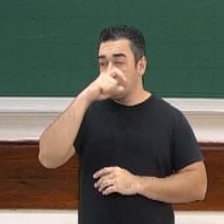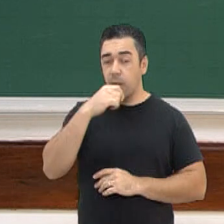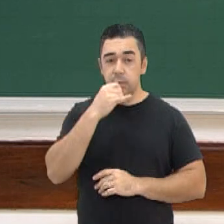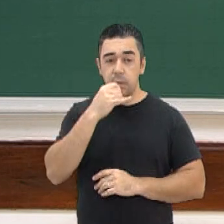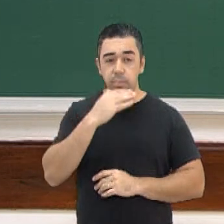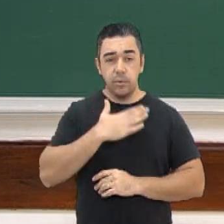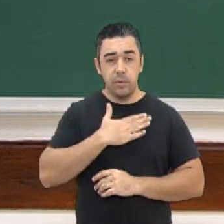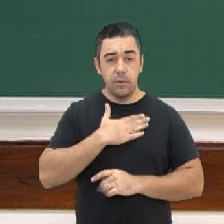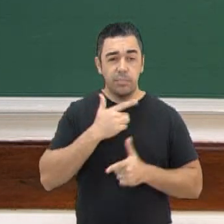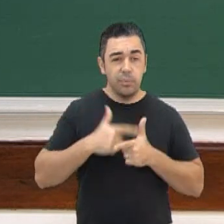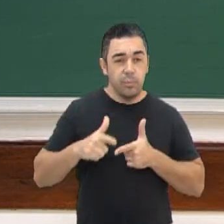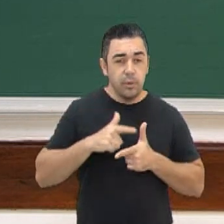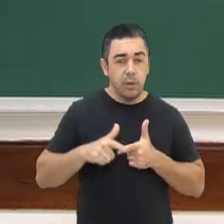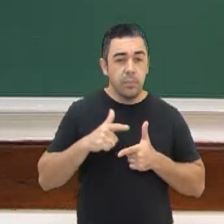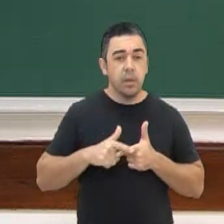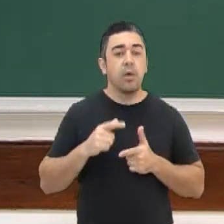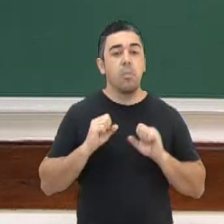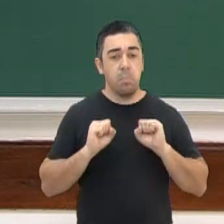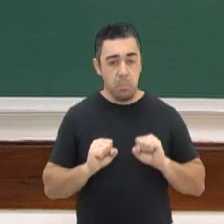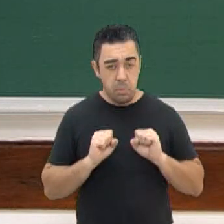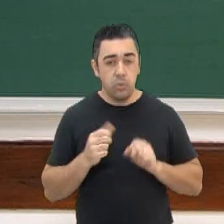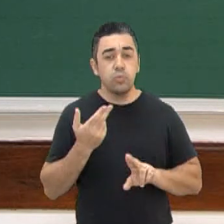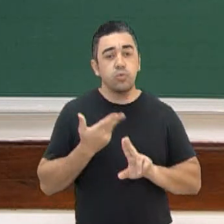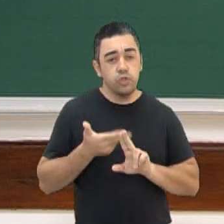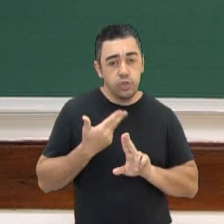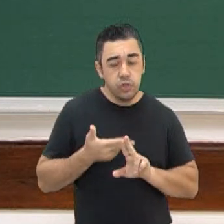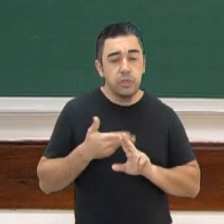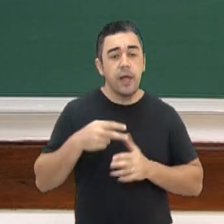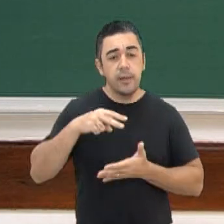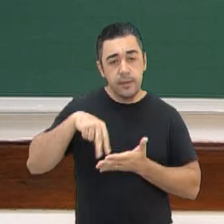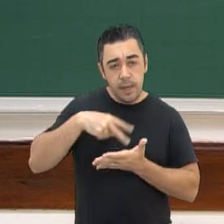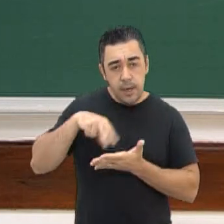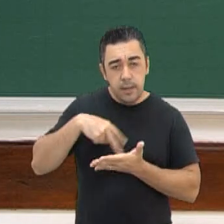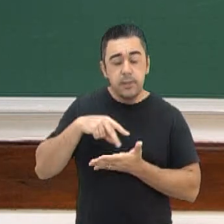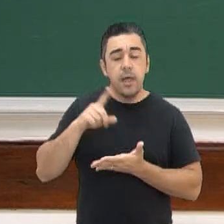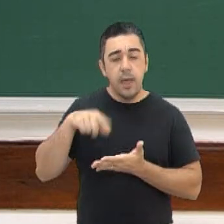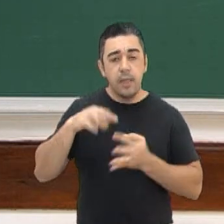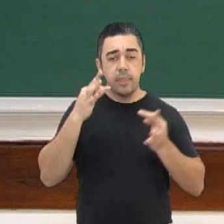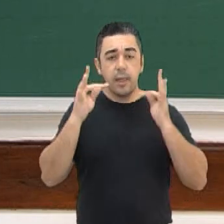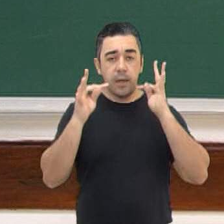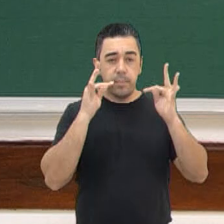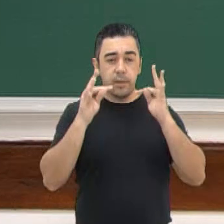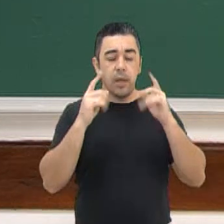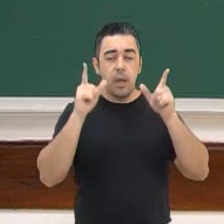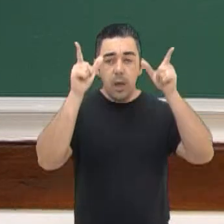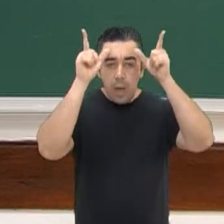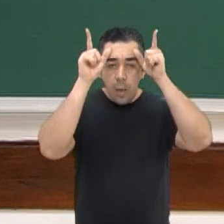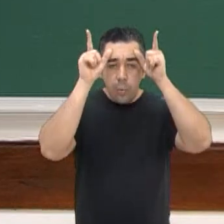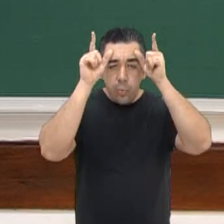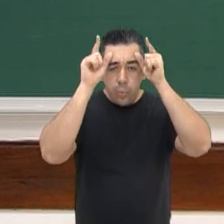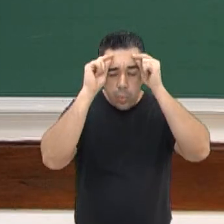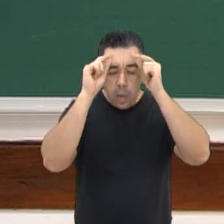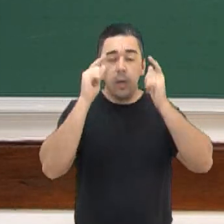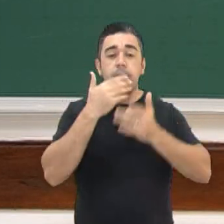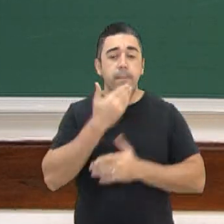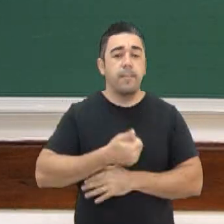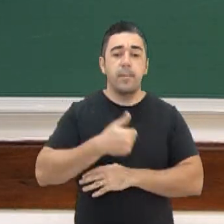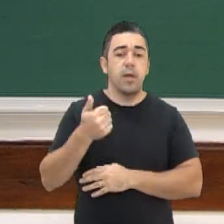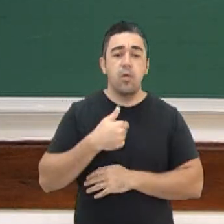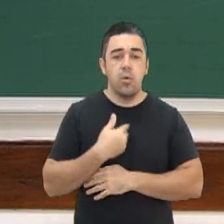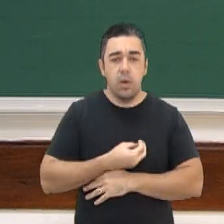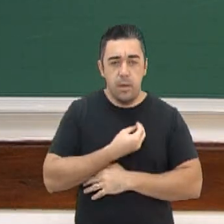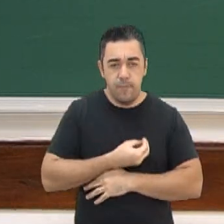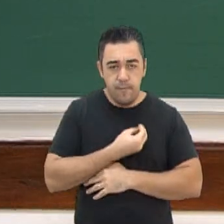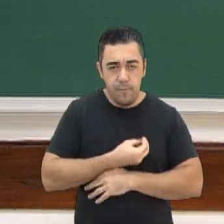ou passando por problemas, ela pode utilizar a dança como uma forma de terapia para tentar melhorar a sua